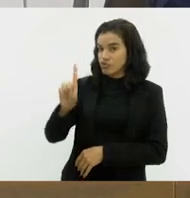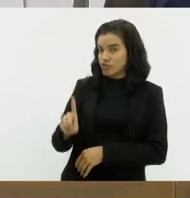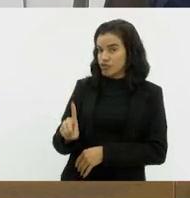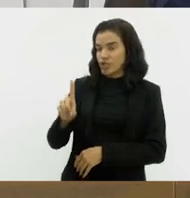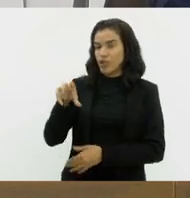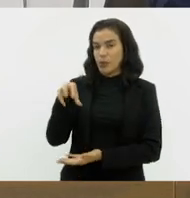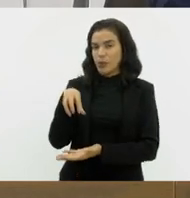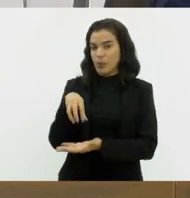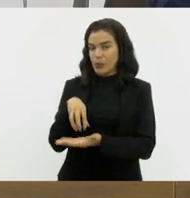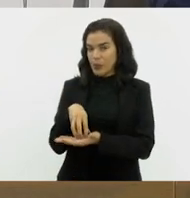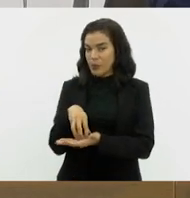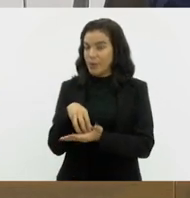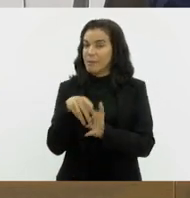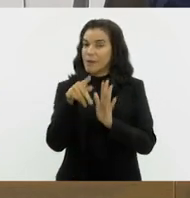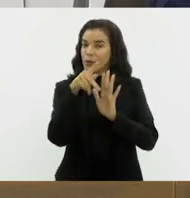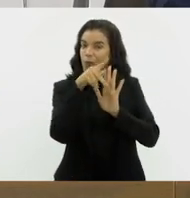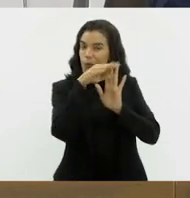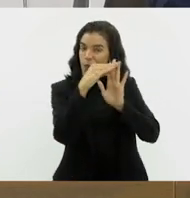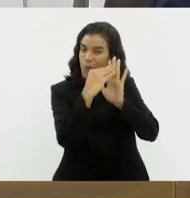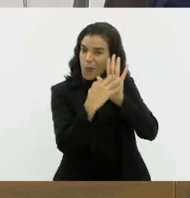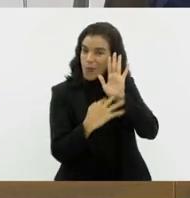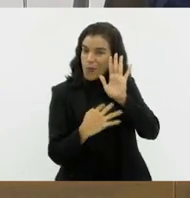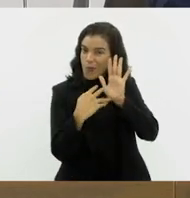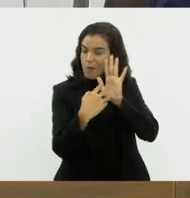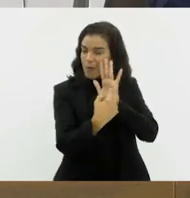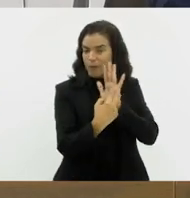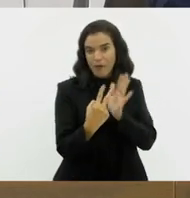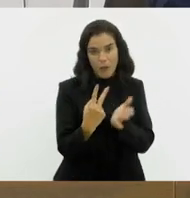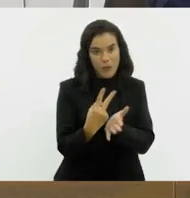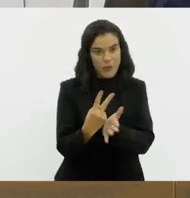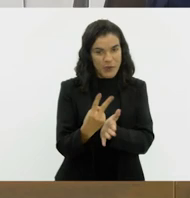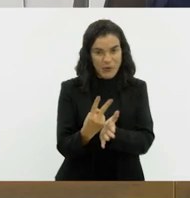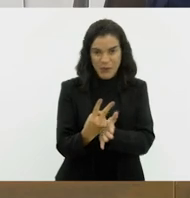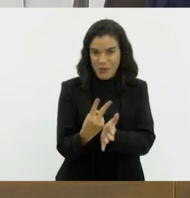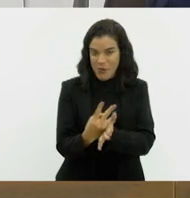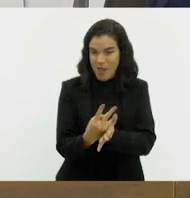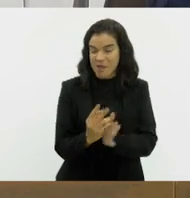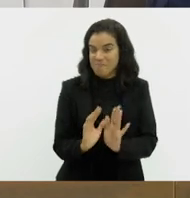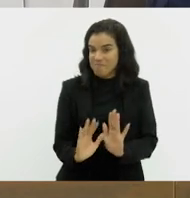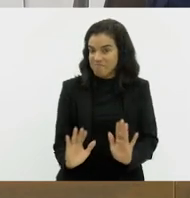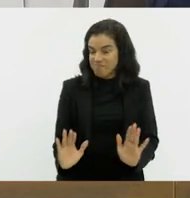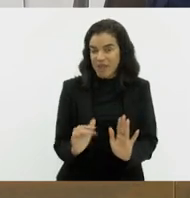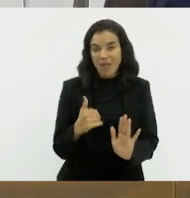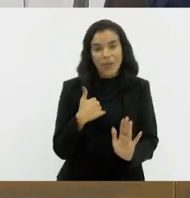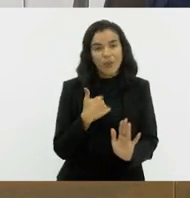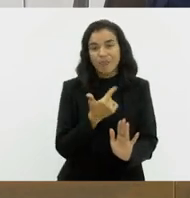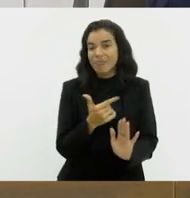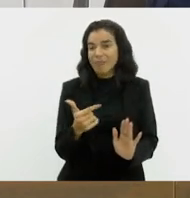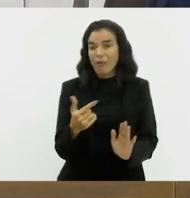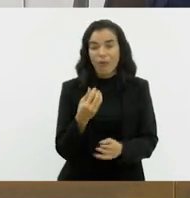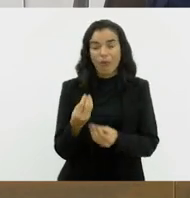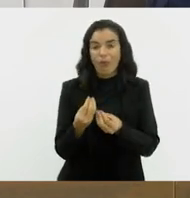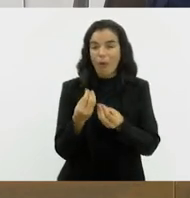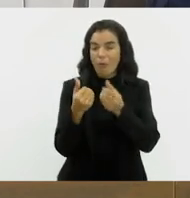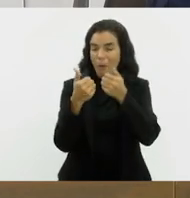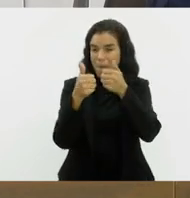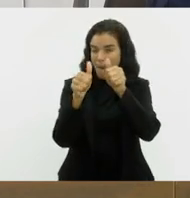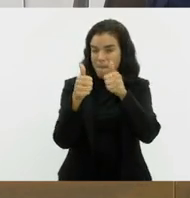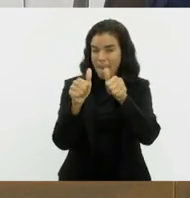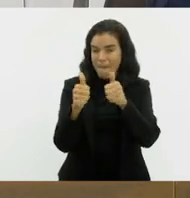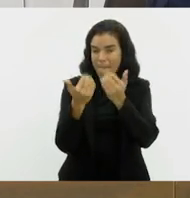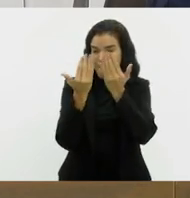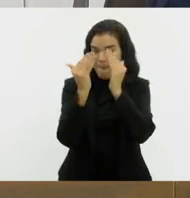plano, continuará sendo. Né? Continuará sendo. Eu não tenho como fazer aqui uma análise exaustiva, porque eu acho